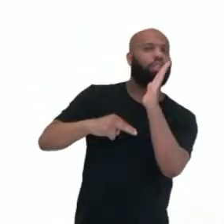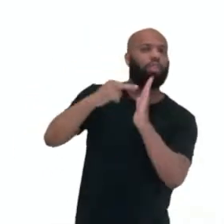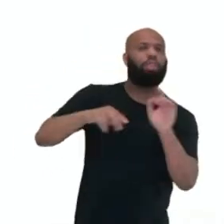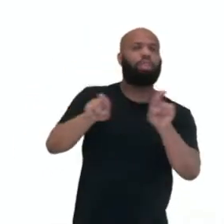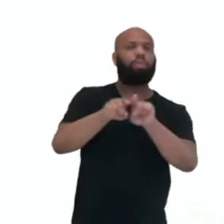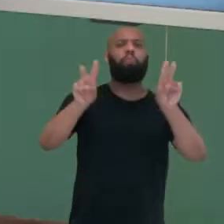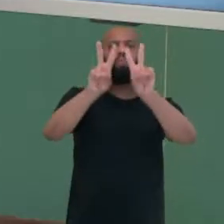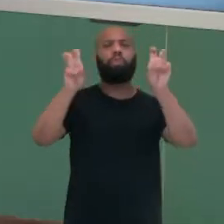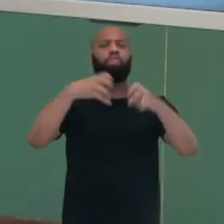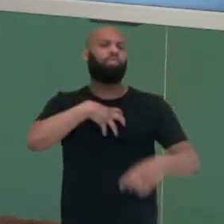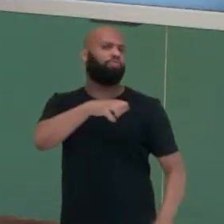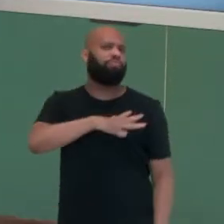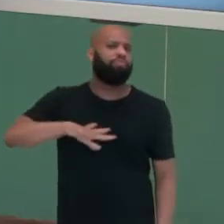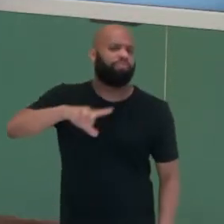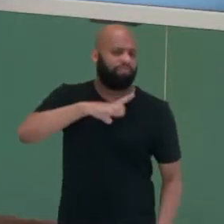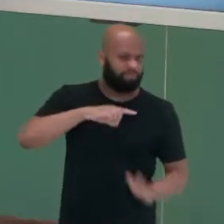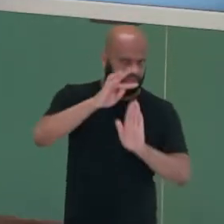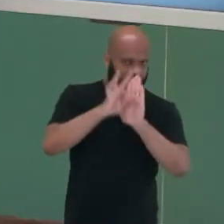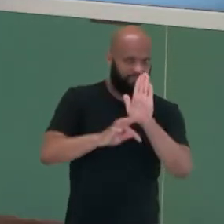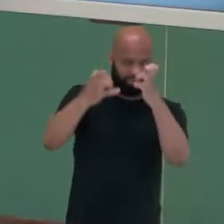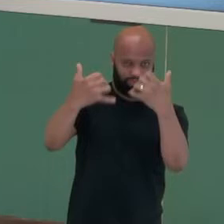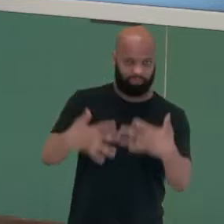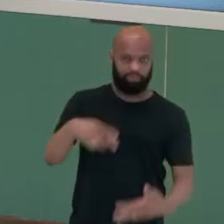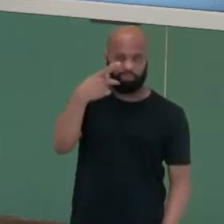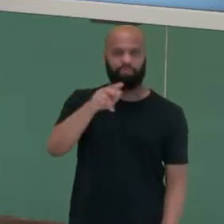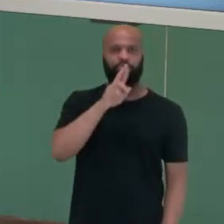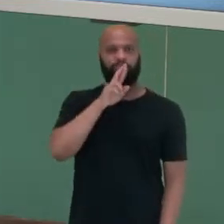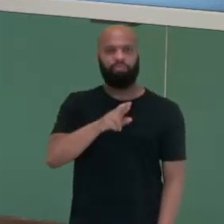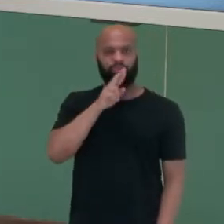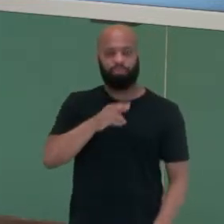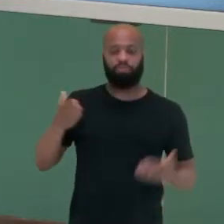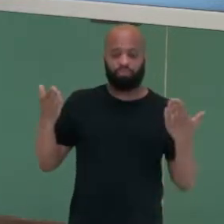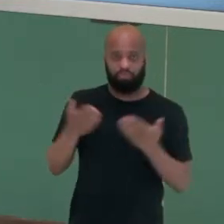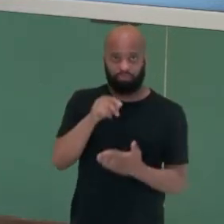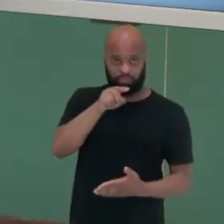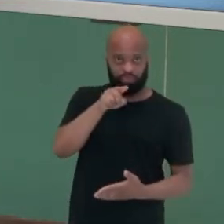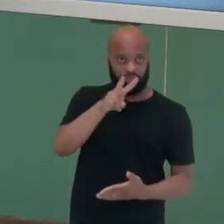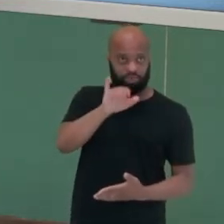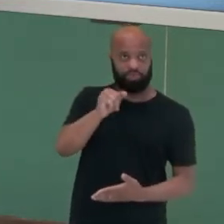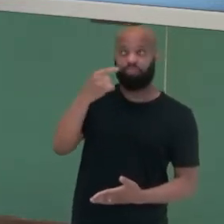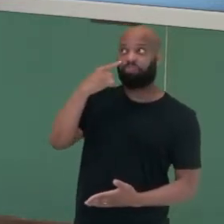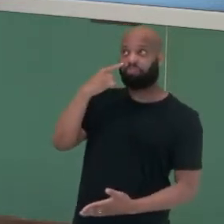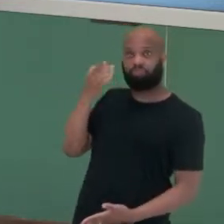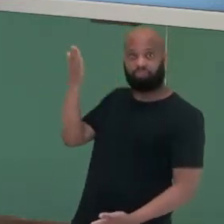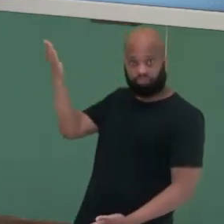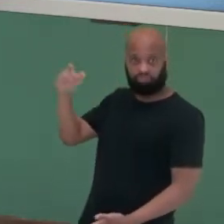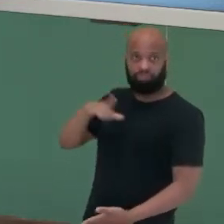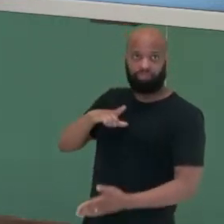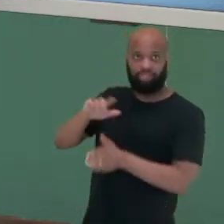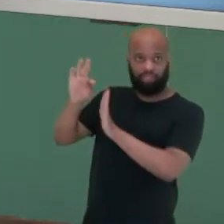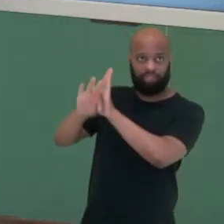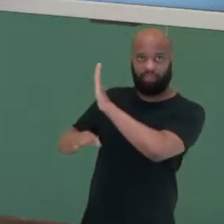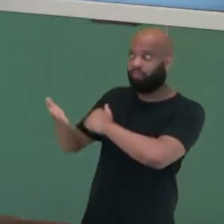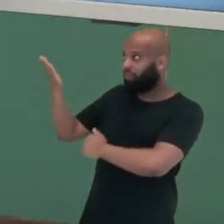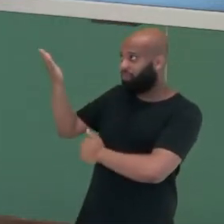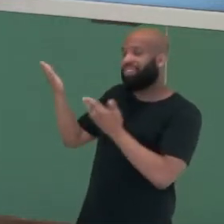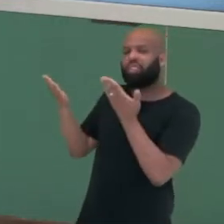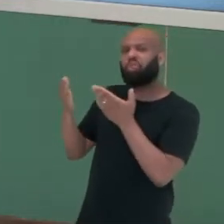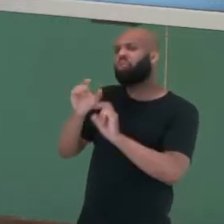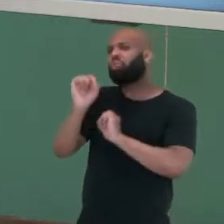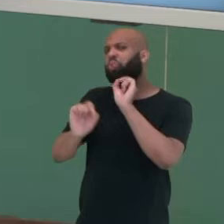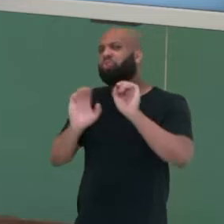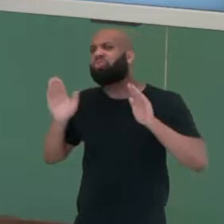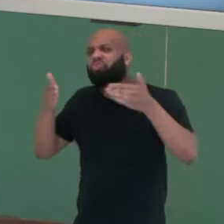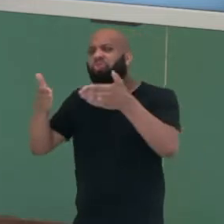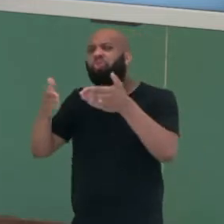assunto, a temática abordada? Justifique. Então você vai, pela chamada que está aqui, a que gênero